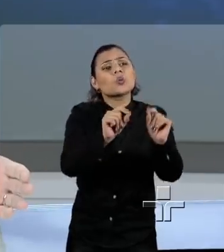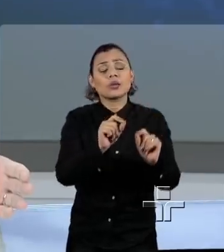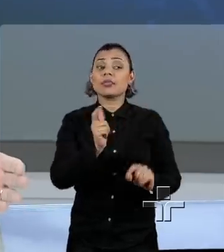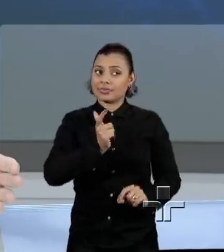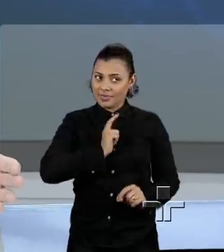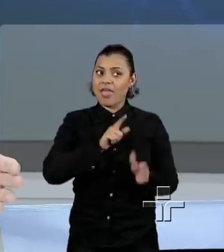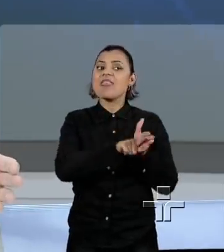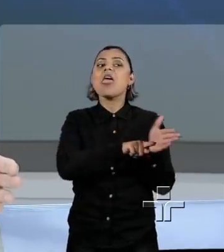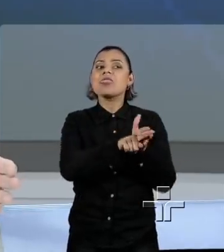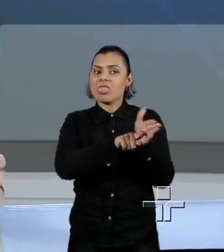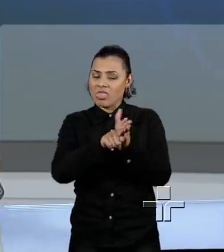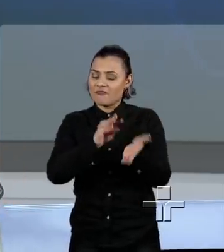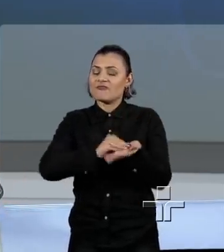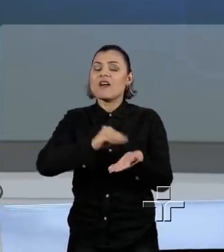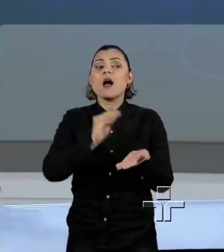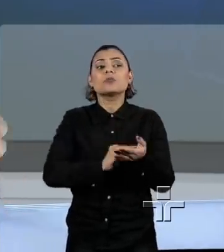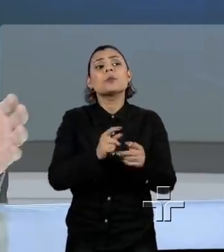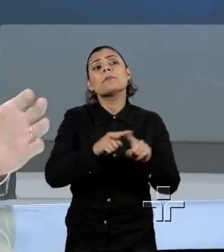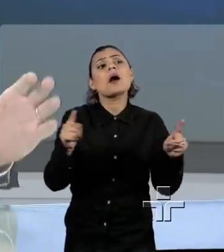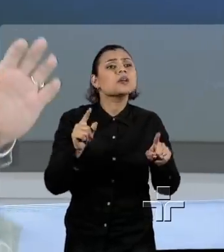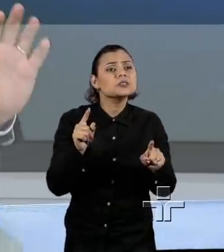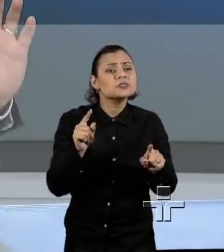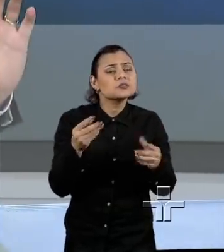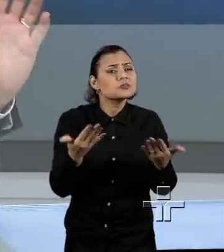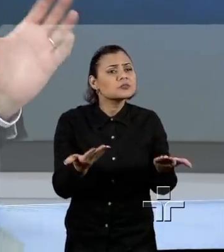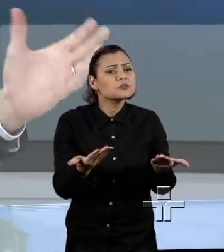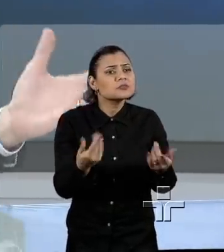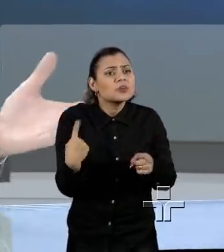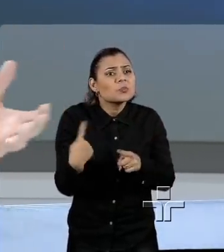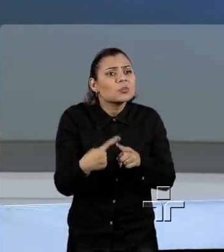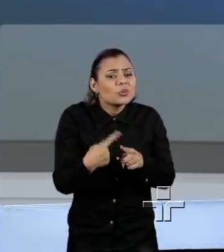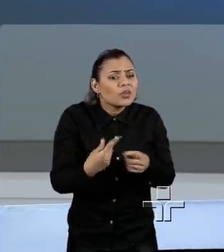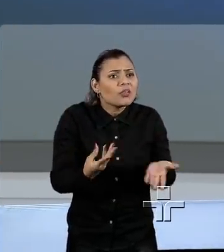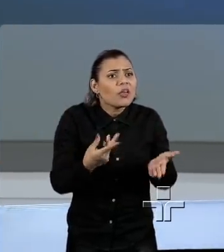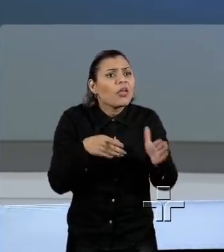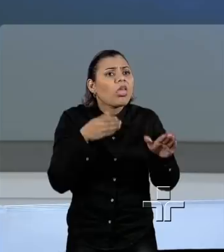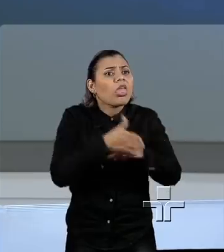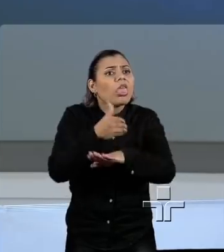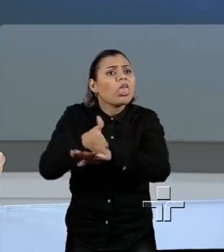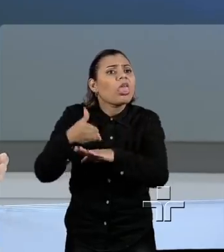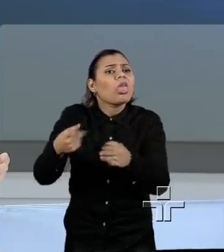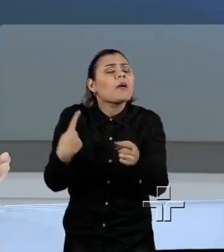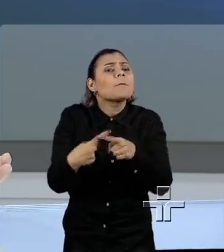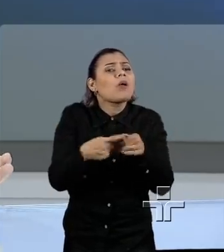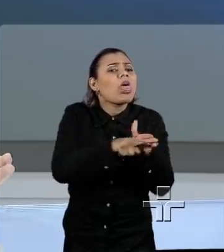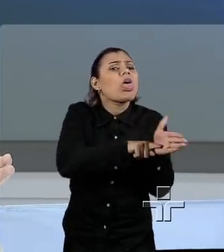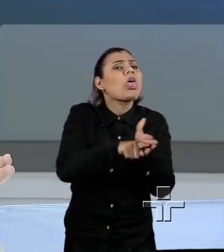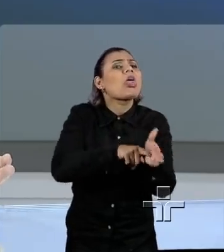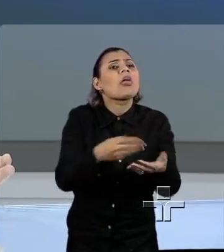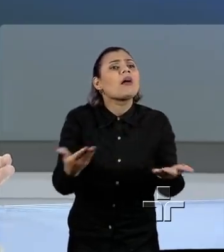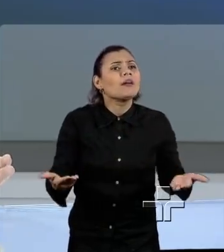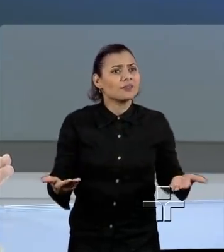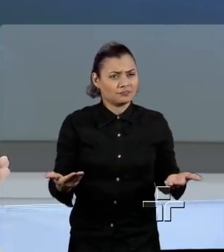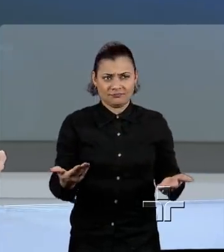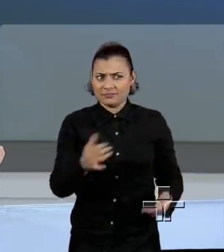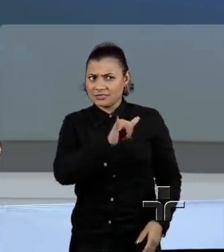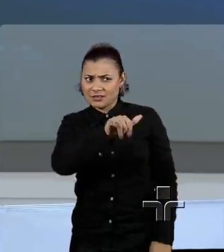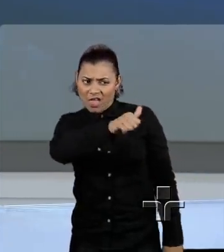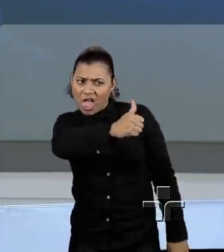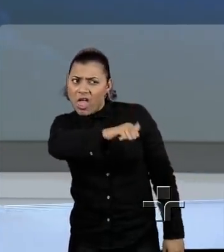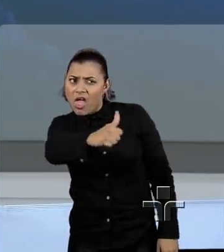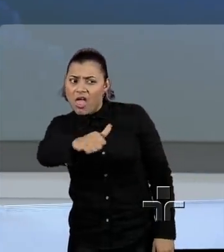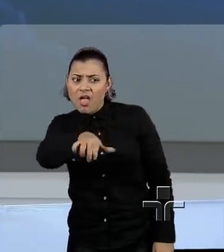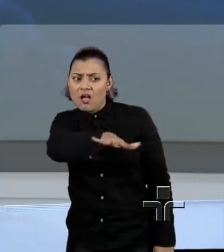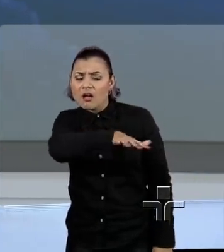ser investigada? Tem. Mas, no fundo, qual é o pano de fundo que está atrás disso, William? É um pano de fundo que, se você analisar, é